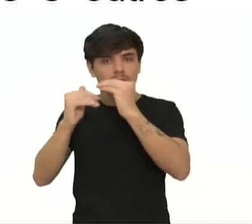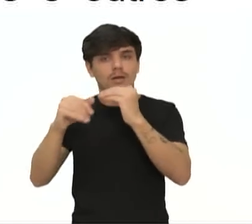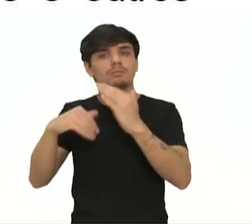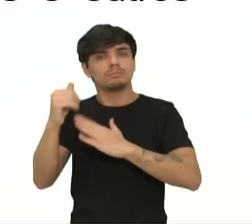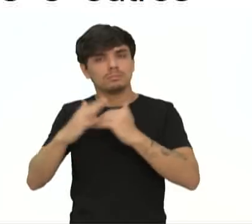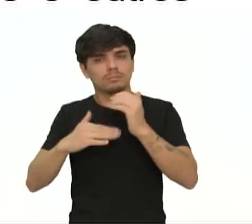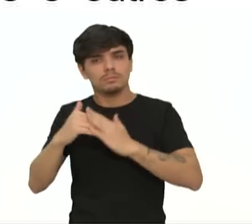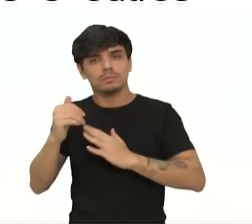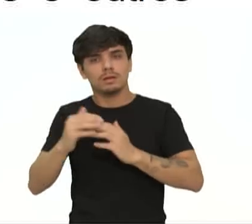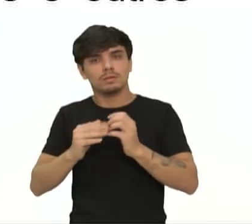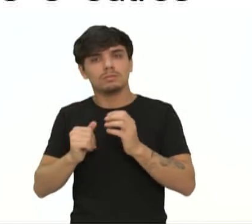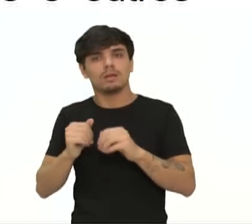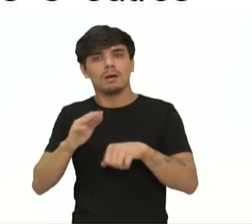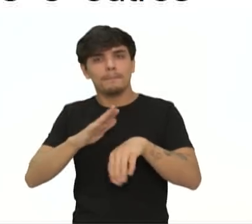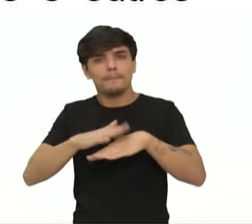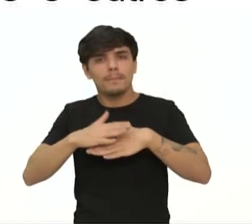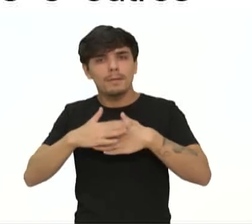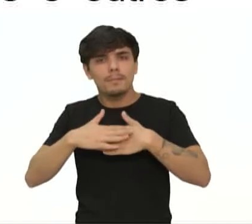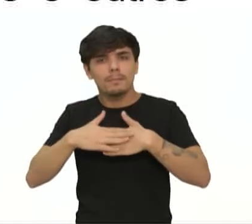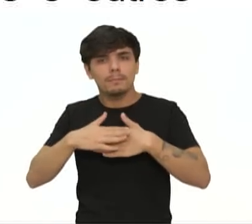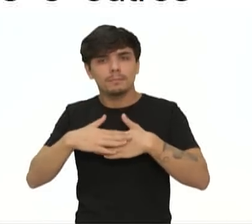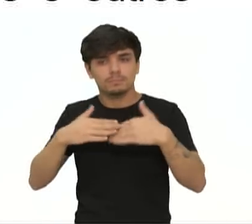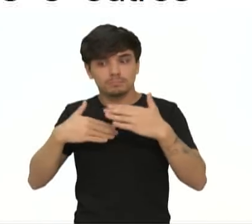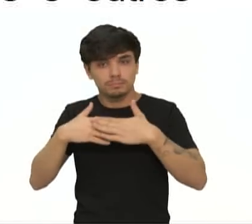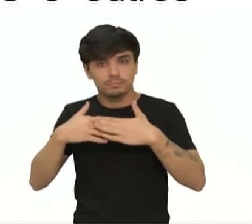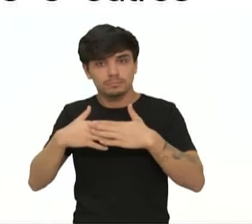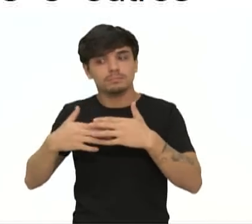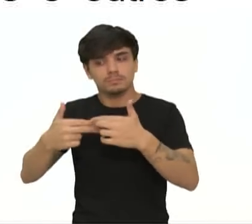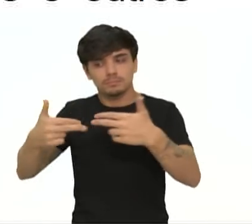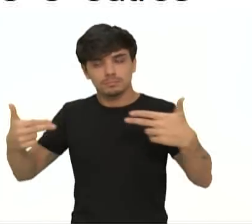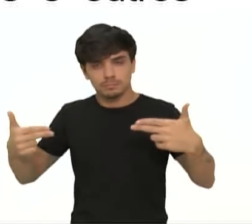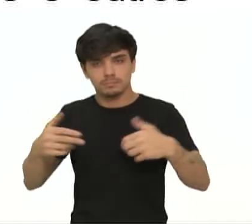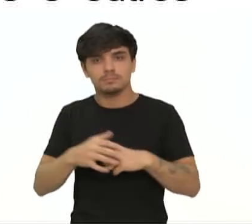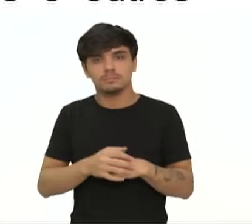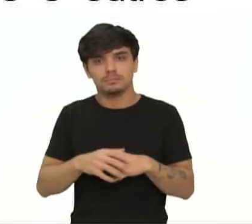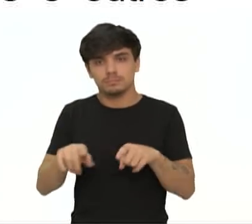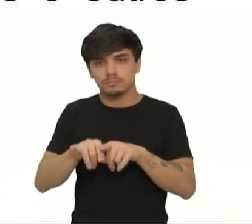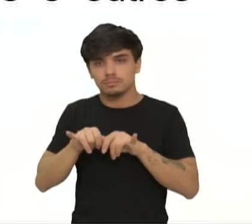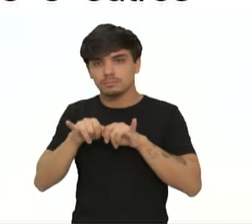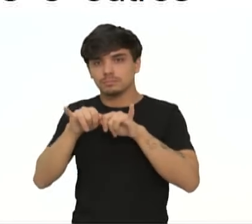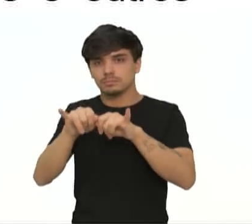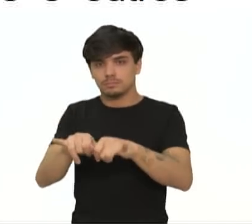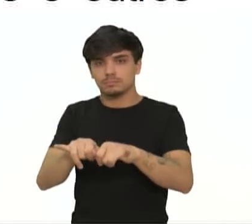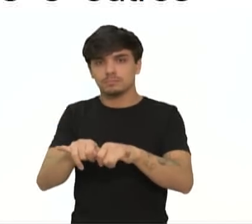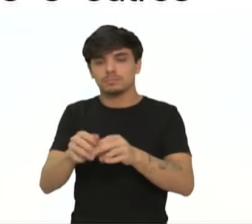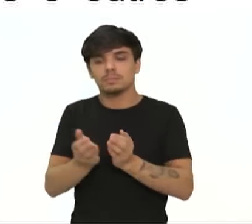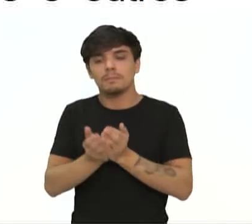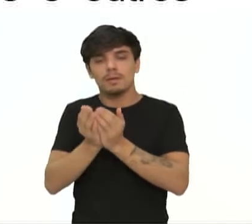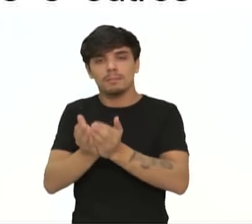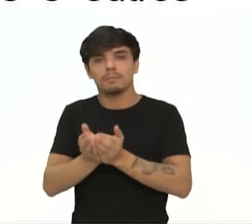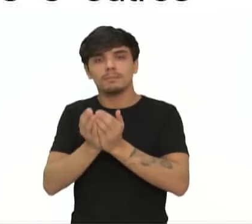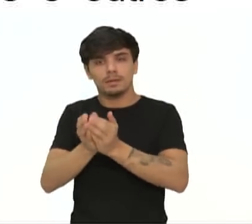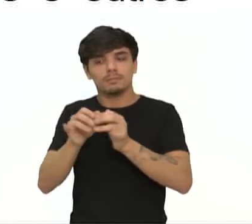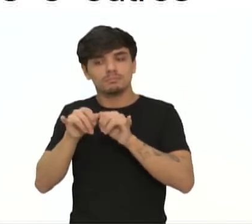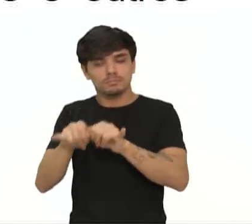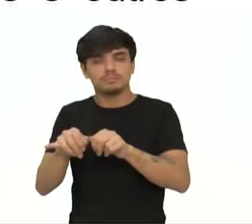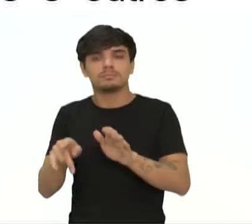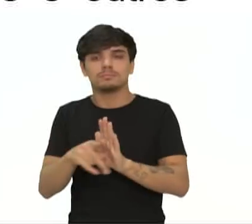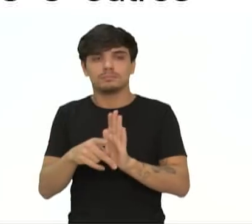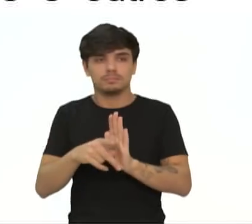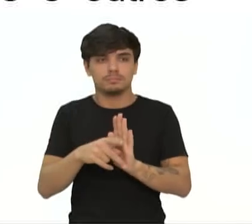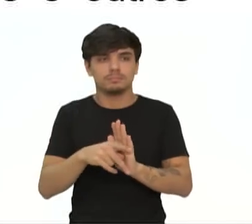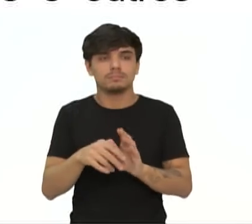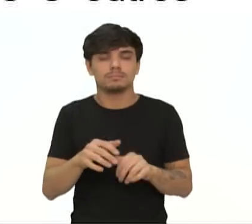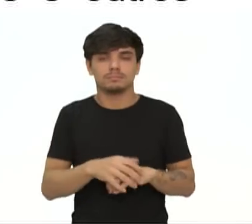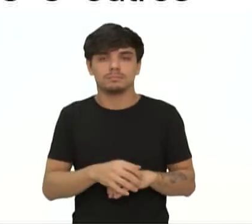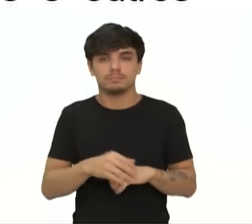produção manufatureira, os produtos, o mercado e a marinha mercante, bem como conquistar mercados coloniais